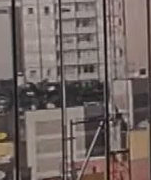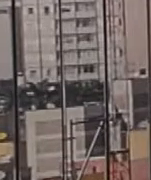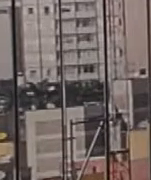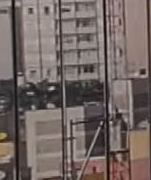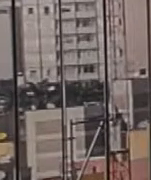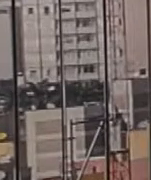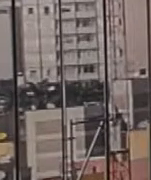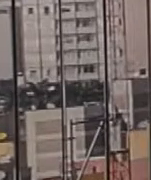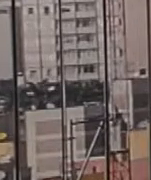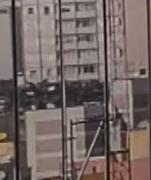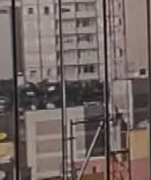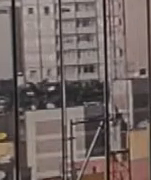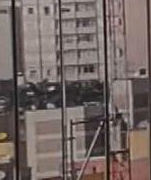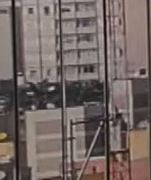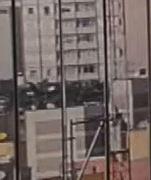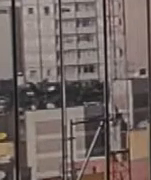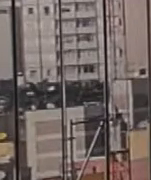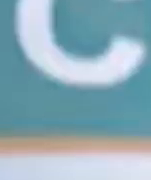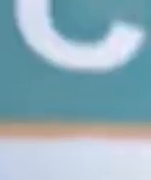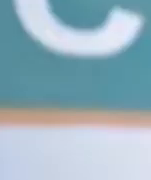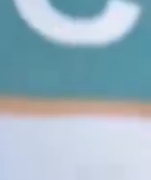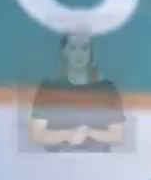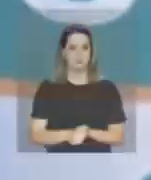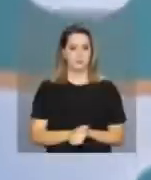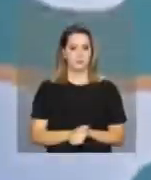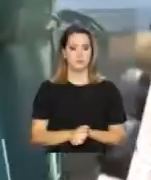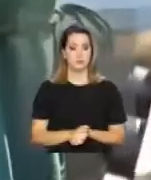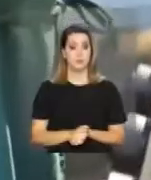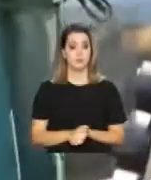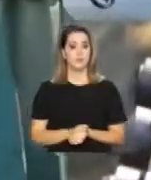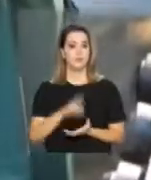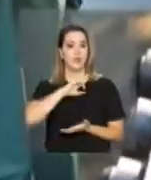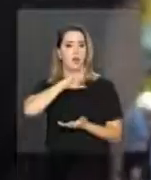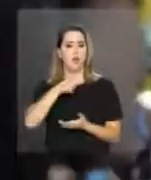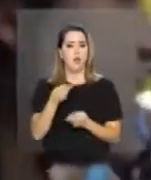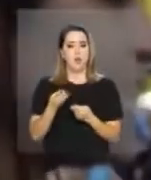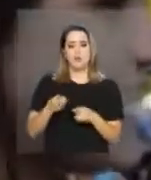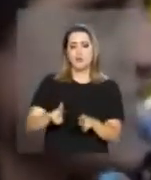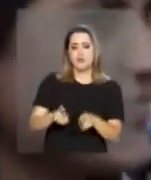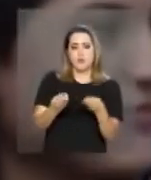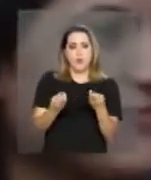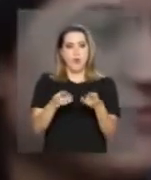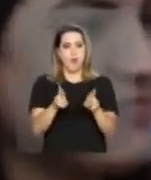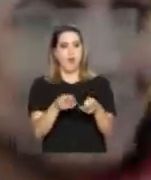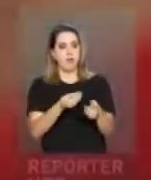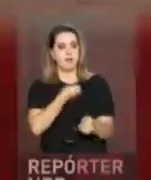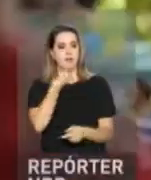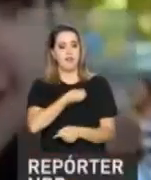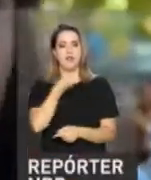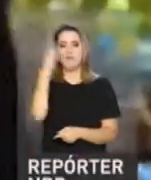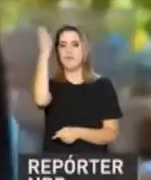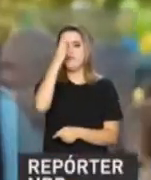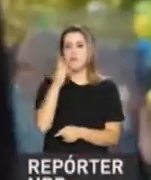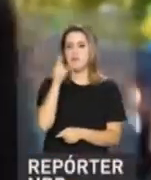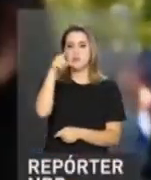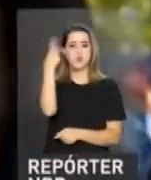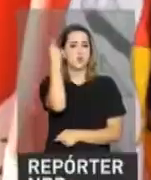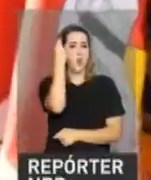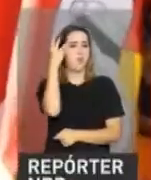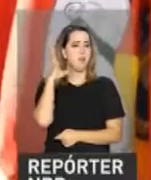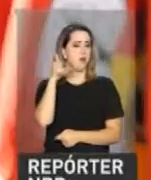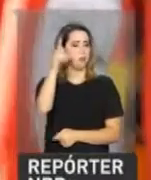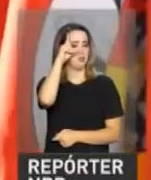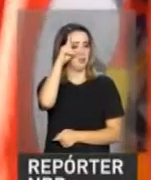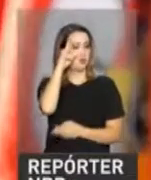da NBR, emissora do governo federal. Coxinha, churrasco, para quem mora no Brasil, comidas normais de